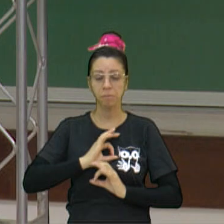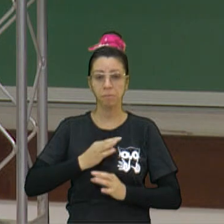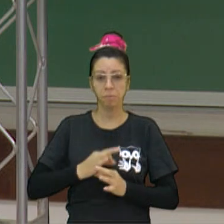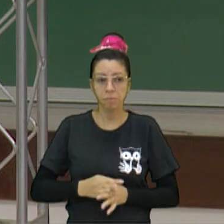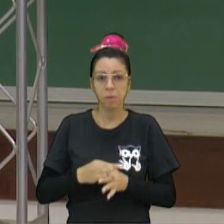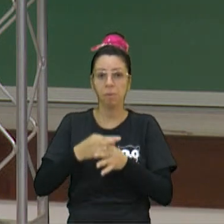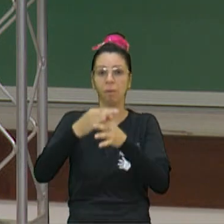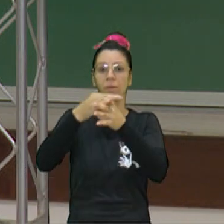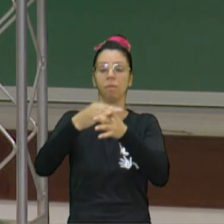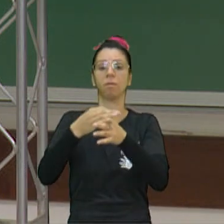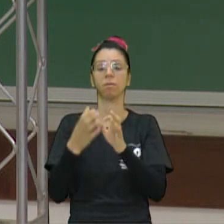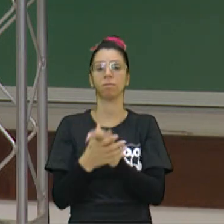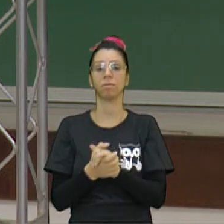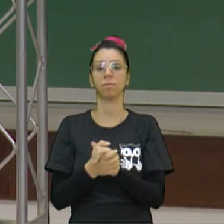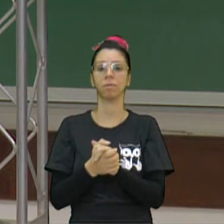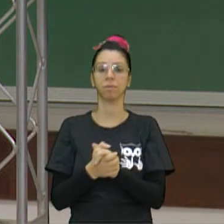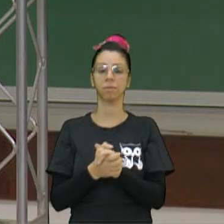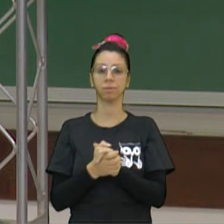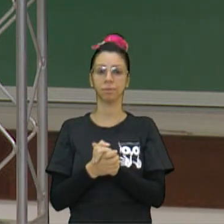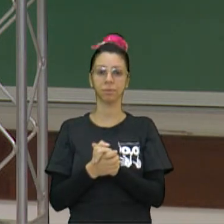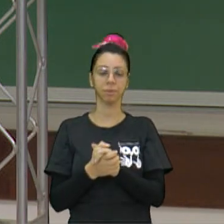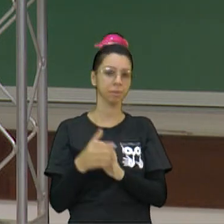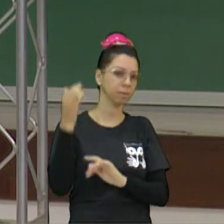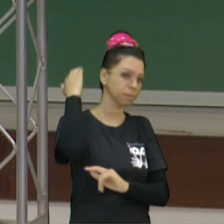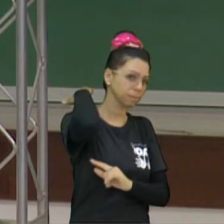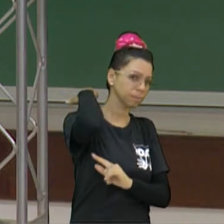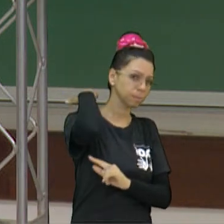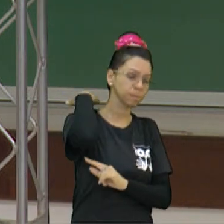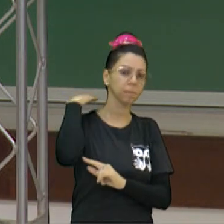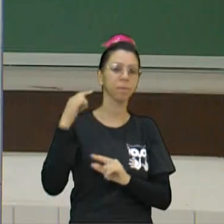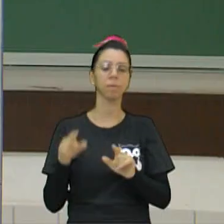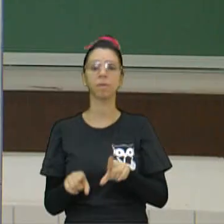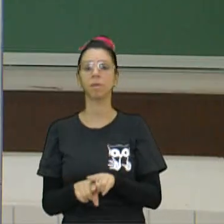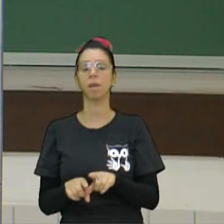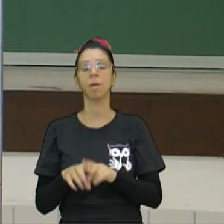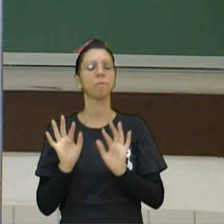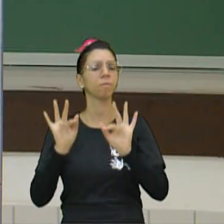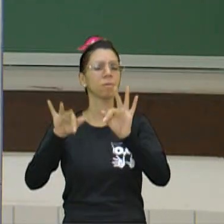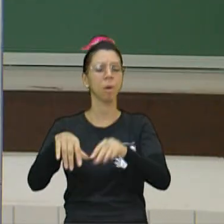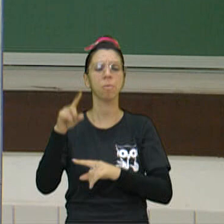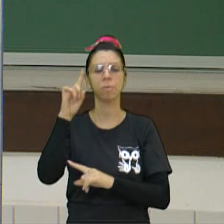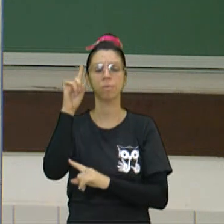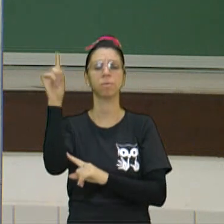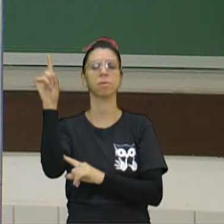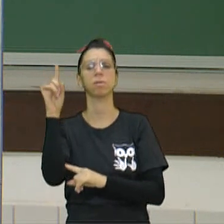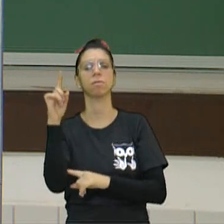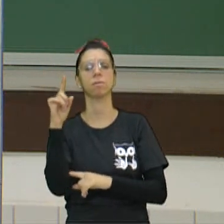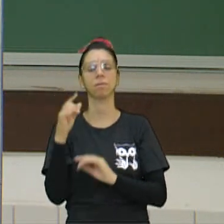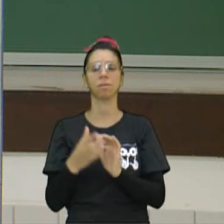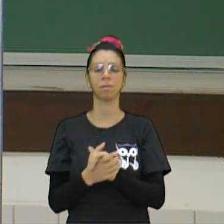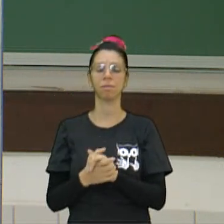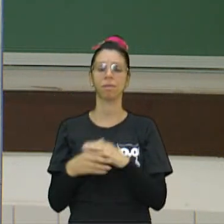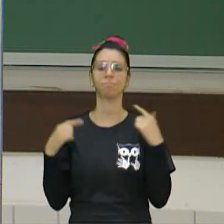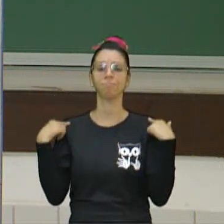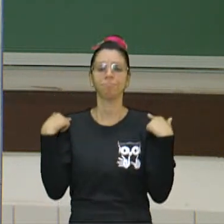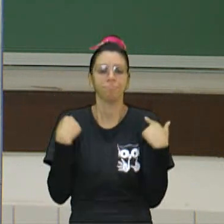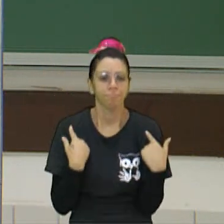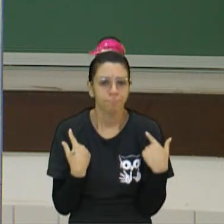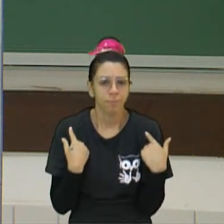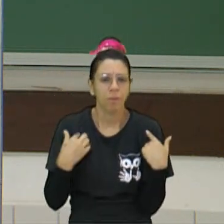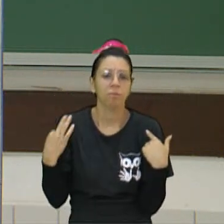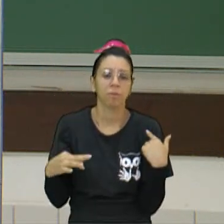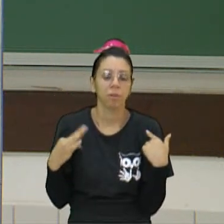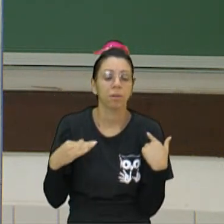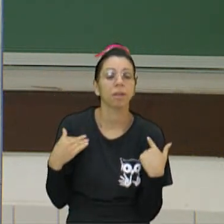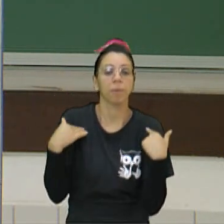nossa coluna, a nossa região, principalmente cervical, lombar, né? Aí no final do dia acaba tá com a musculatura tensa, fica dolorido, né? Então